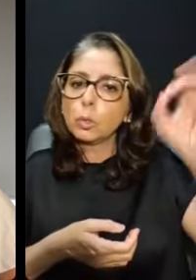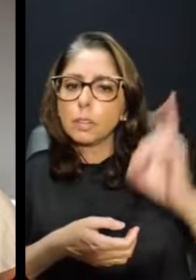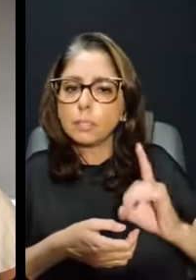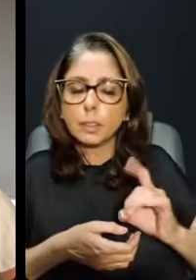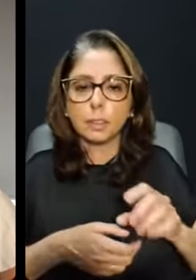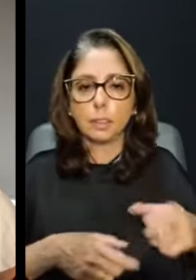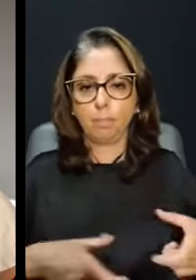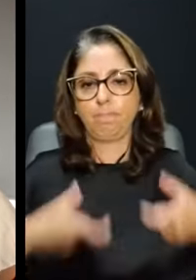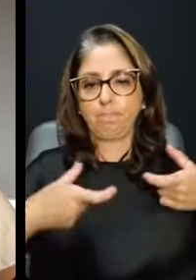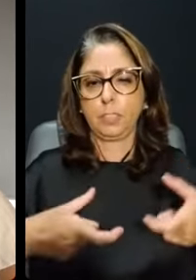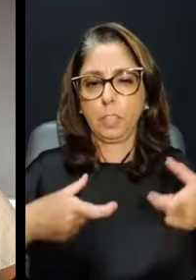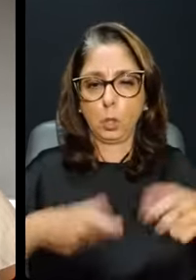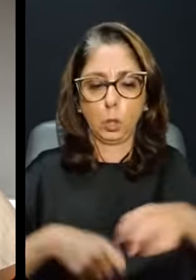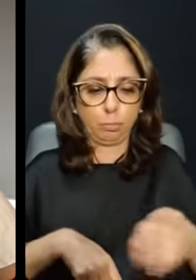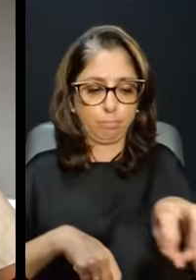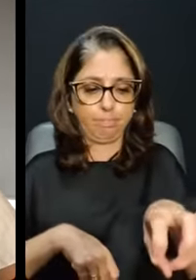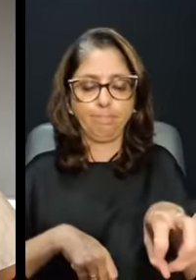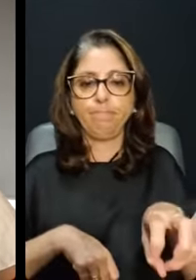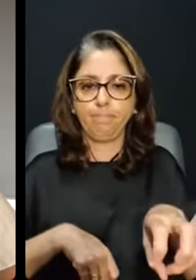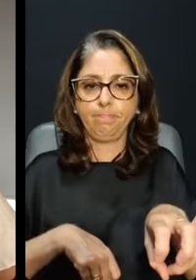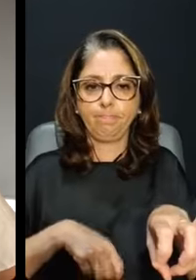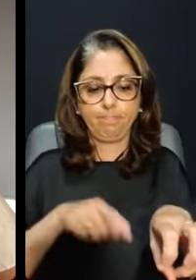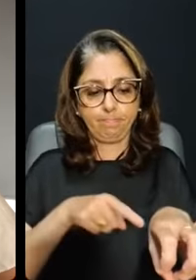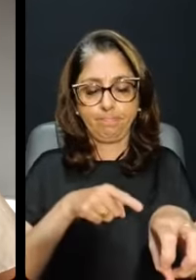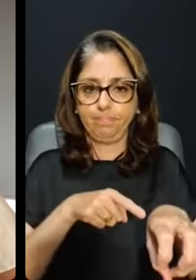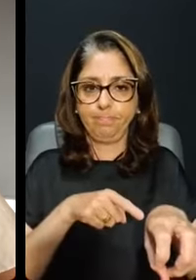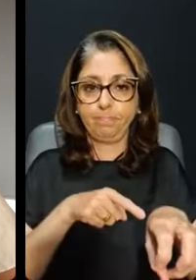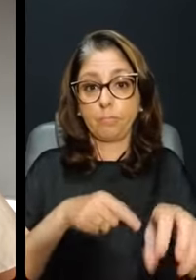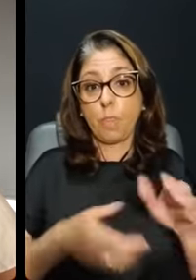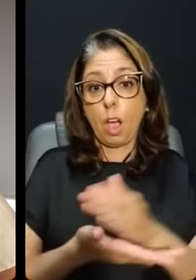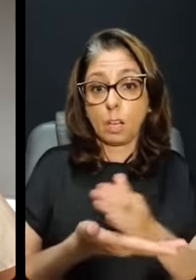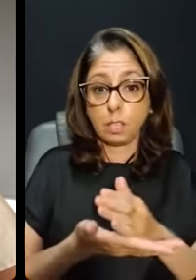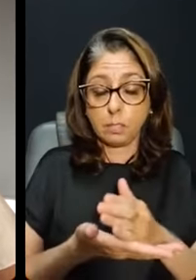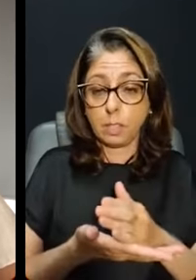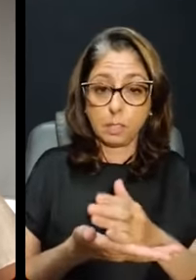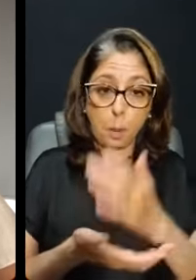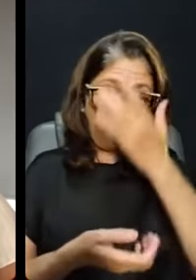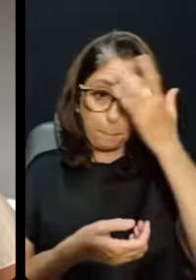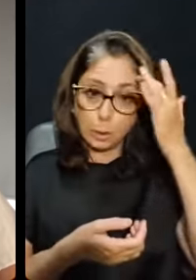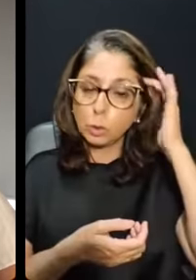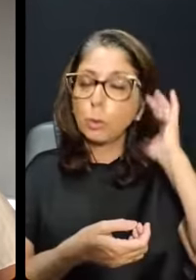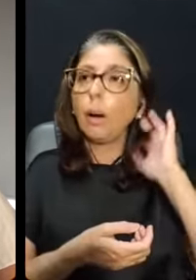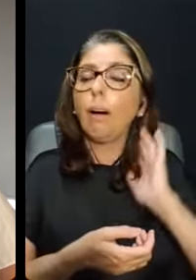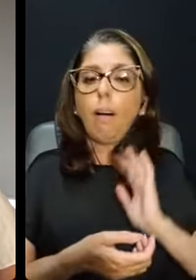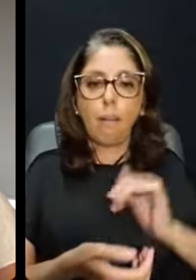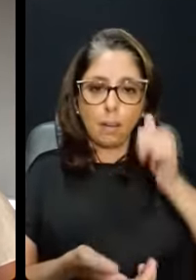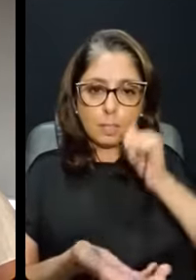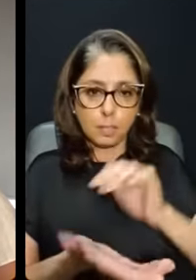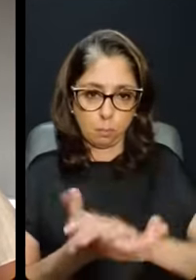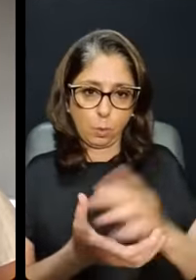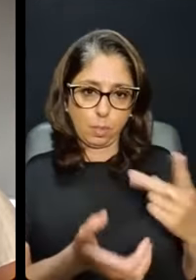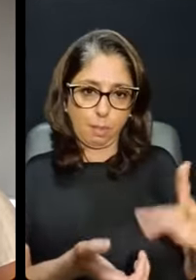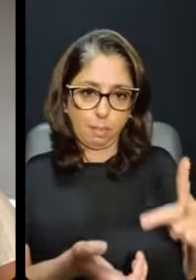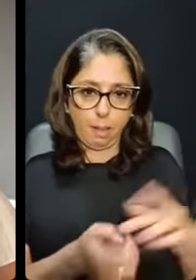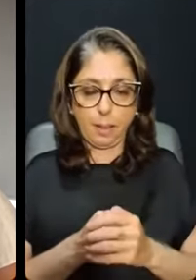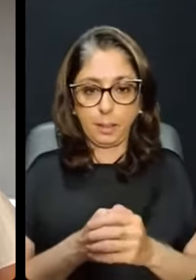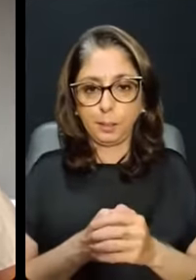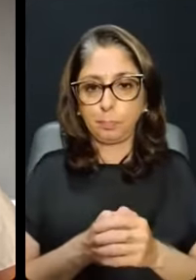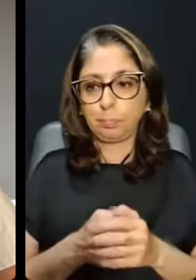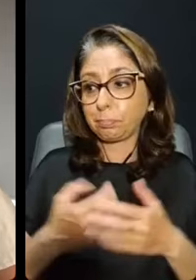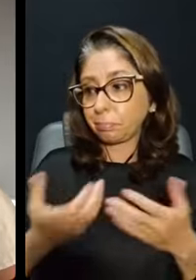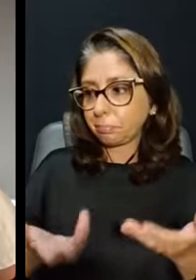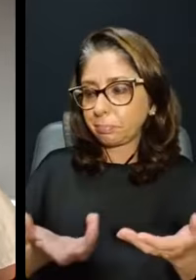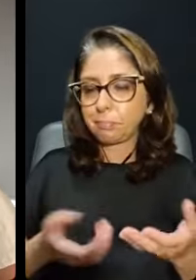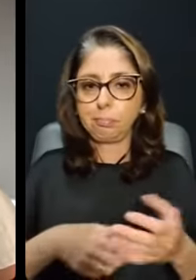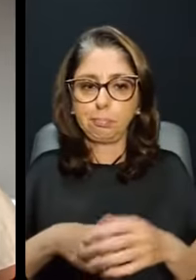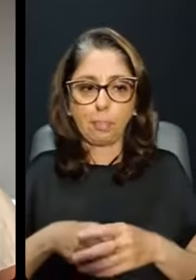seu marido ali, muitas vezes a pessoa não se dirige à mulher em cadeira de rodas, se dirige ao marido como se aquela pessoa